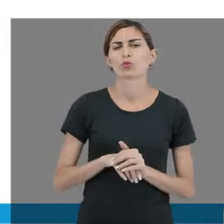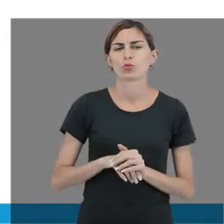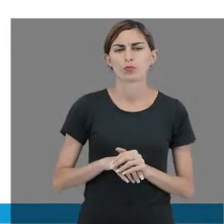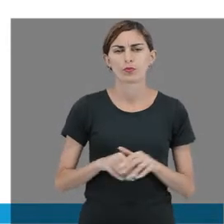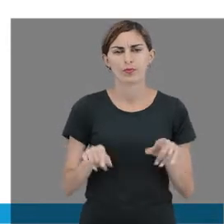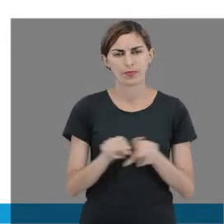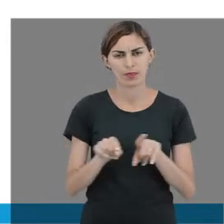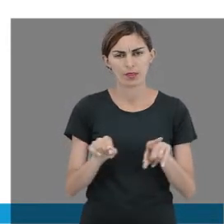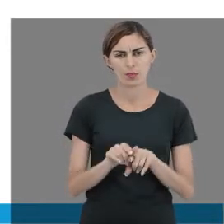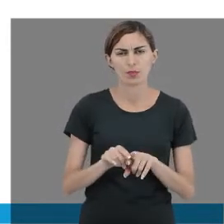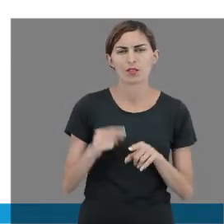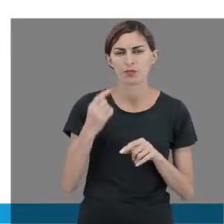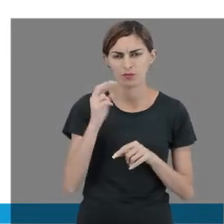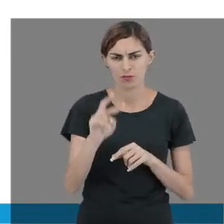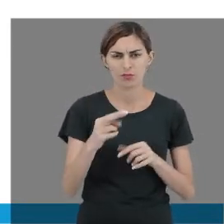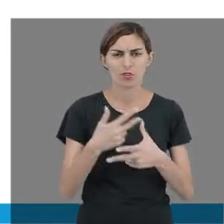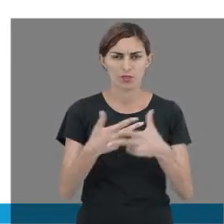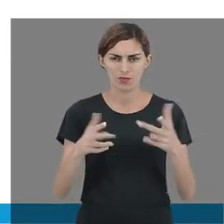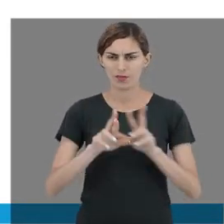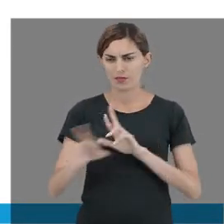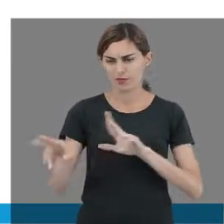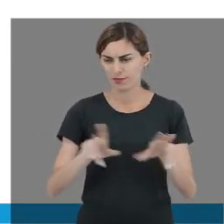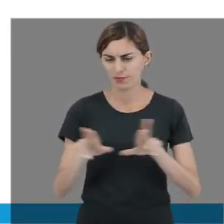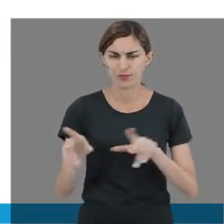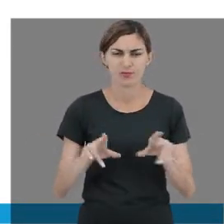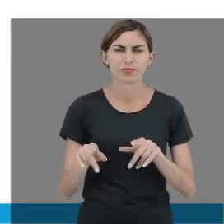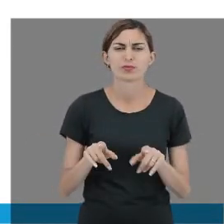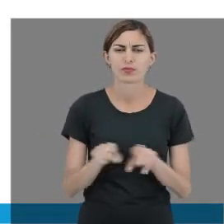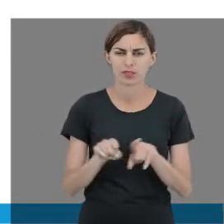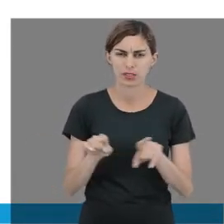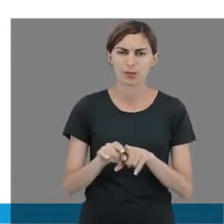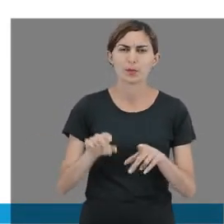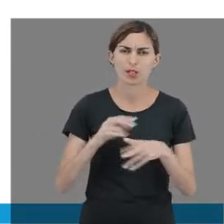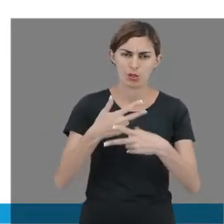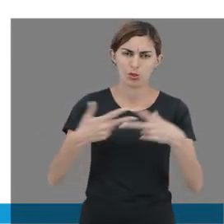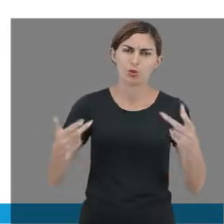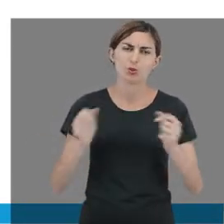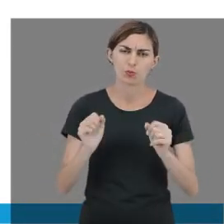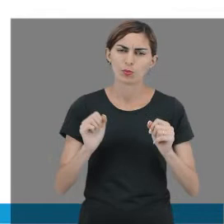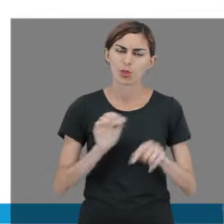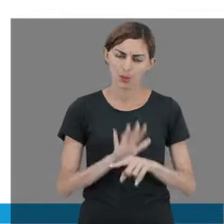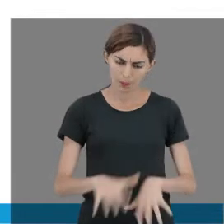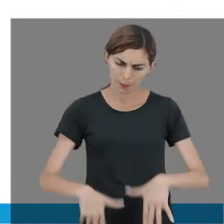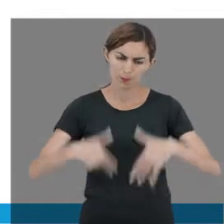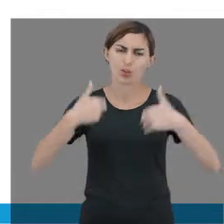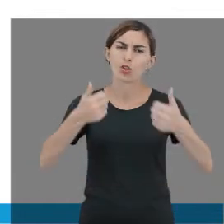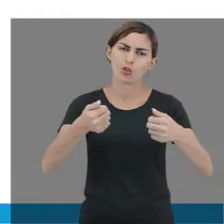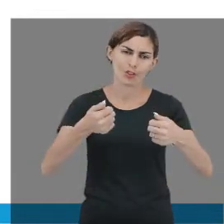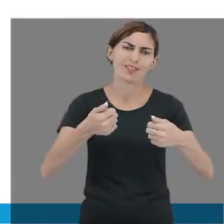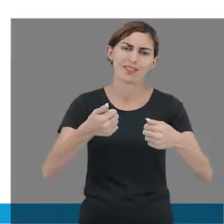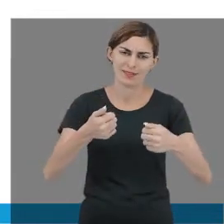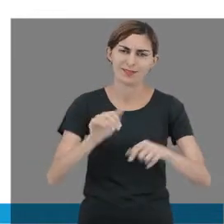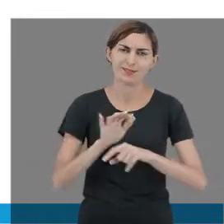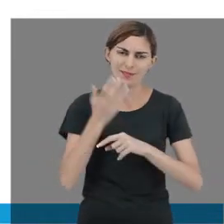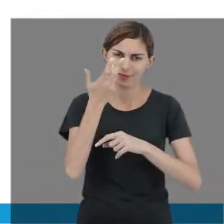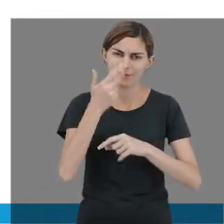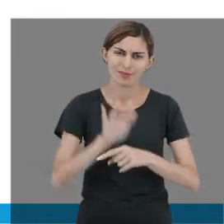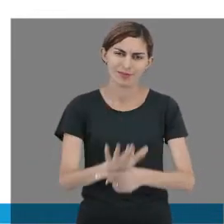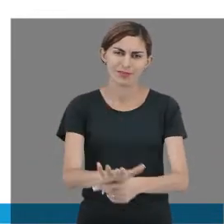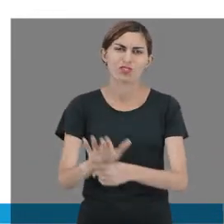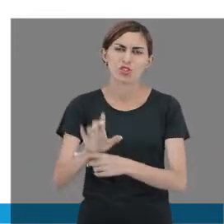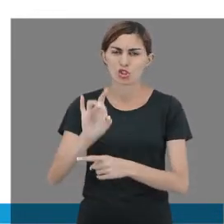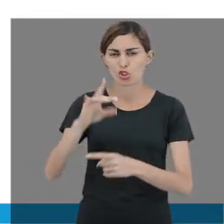E óbvio que existem vários também equipamentos que podem melhorar a qualidade de vida dessa criança no lazer. Às vezes a gente pensa só em